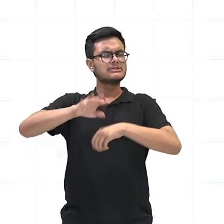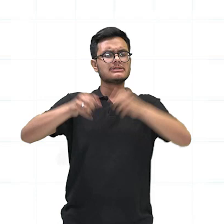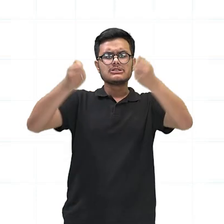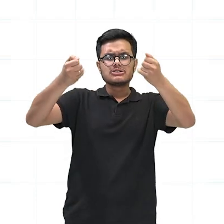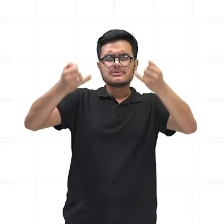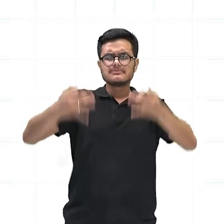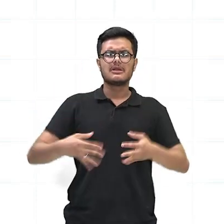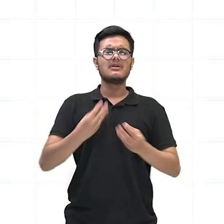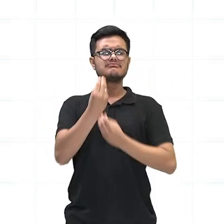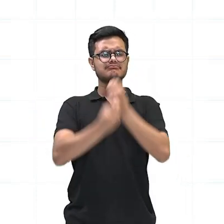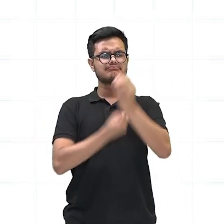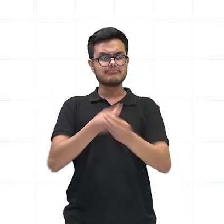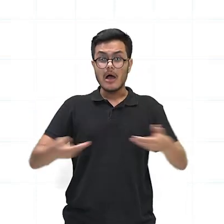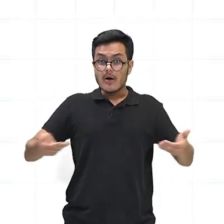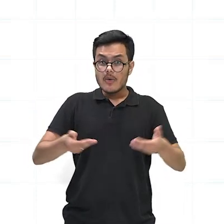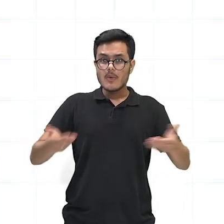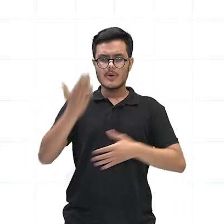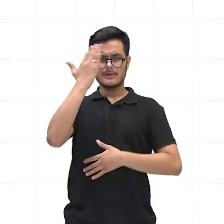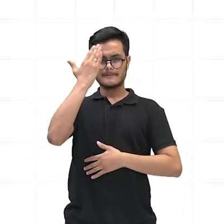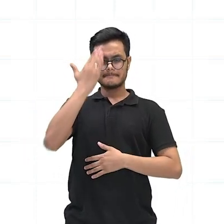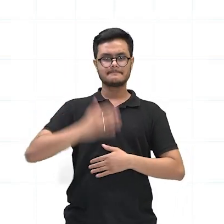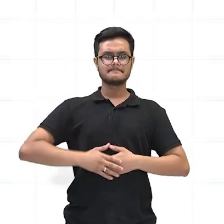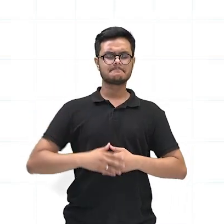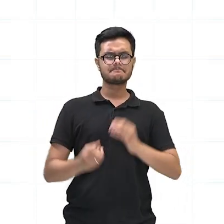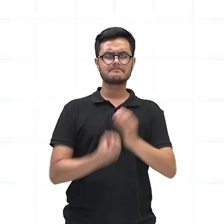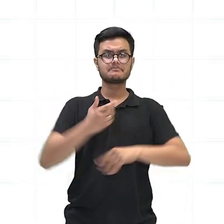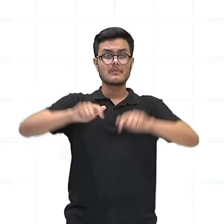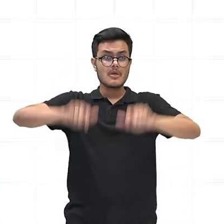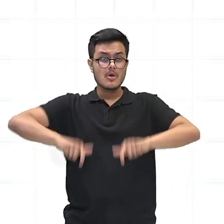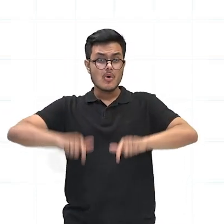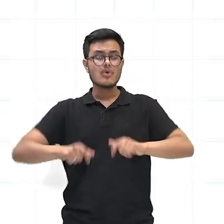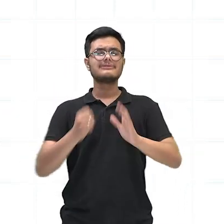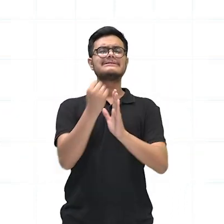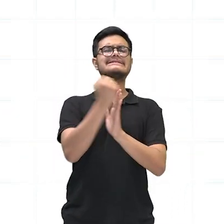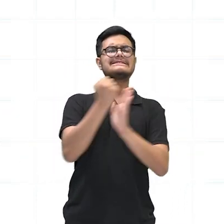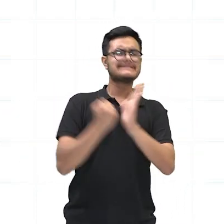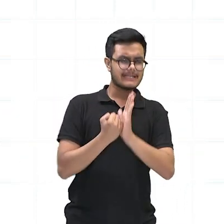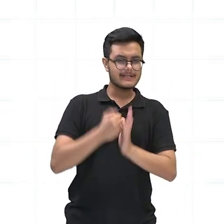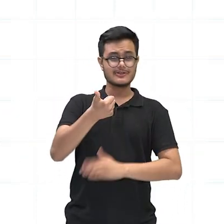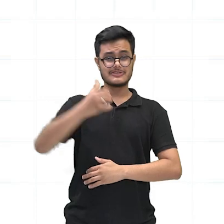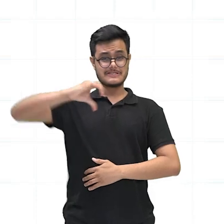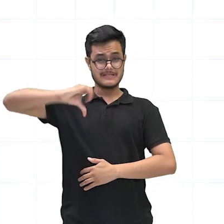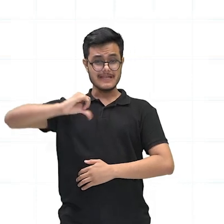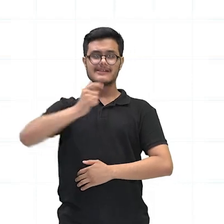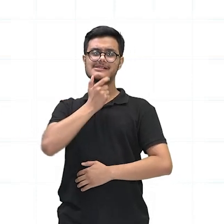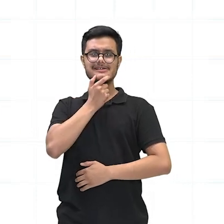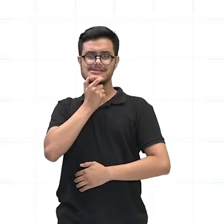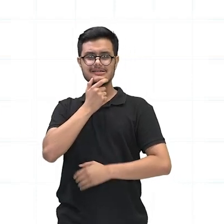como ele é visto hoje, tem origem lá no século XIX, na Inglaterra, em